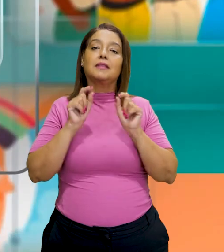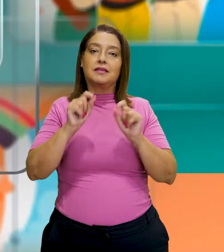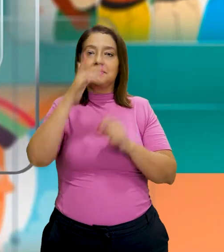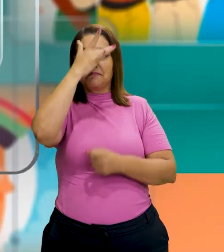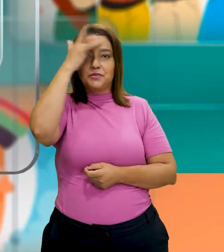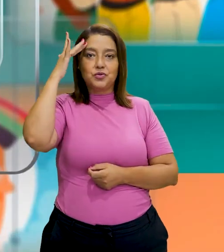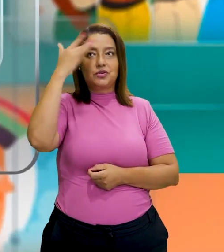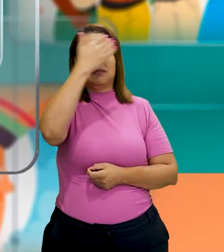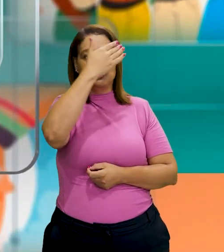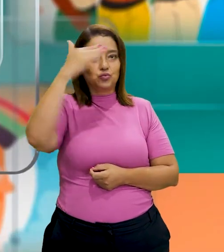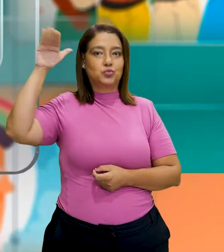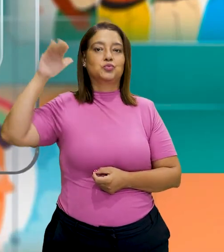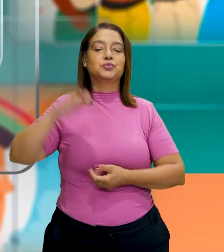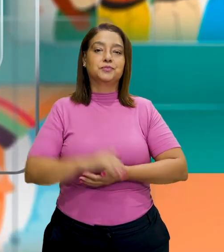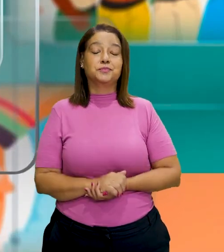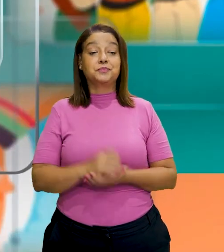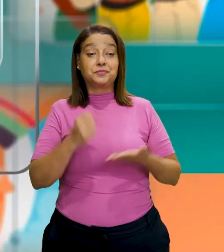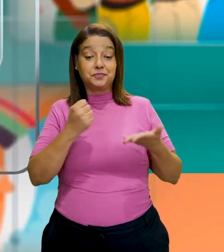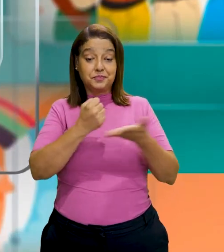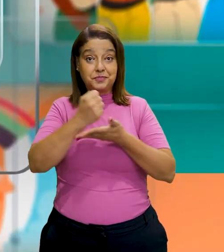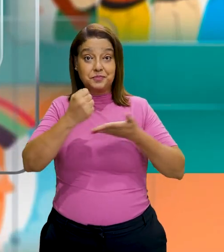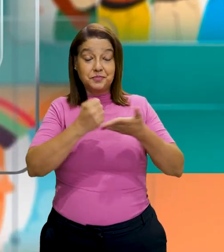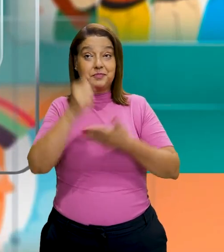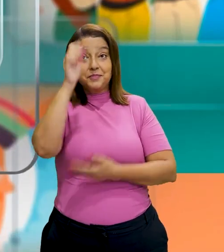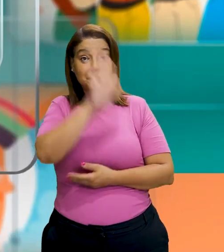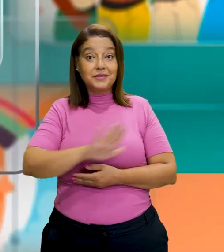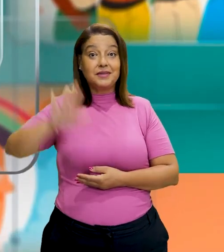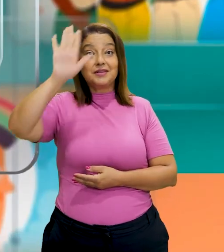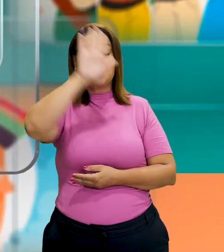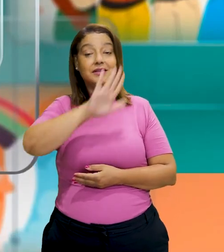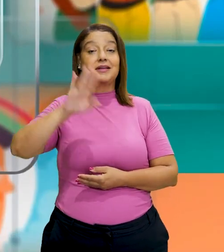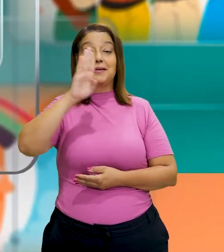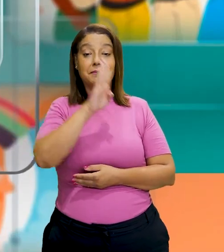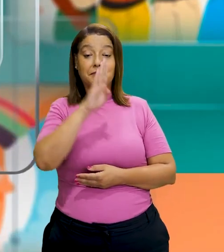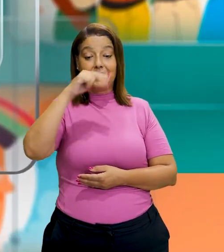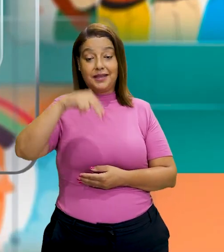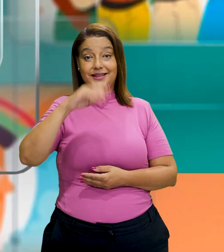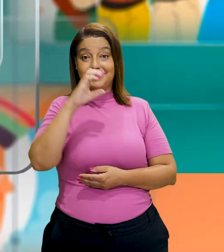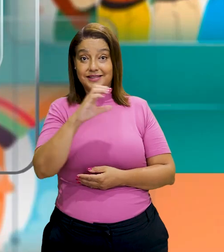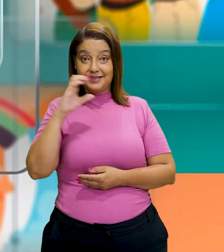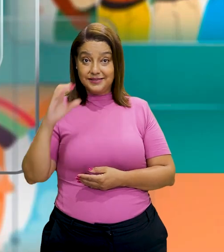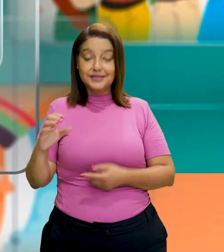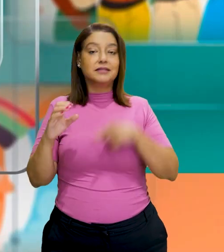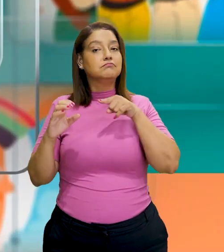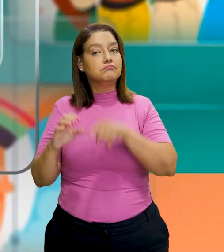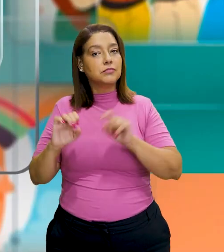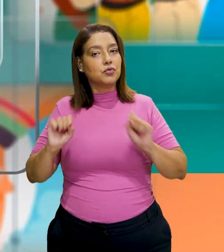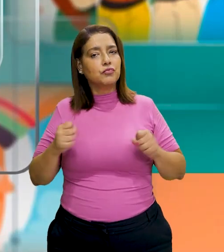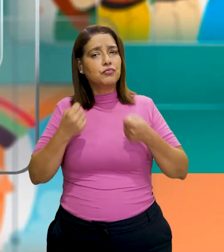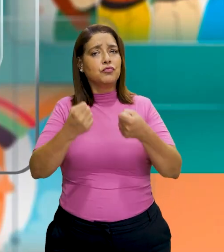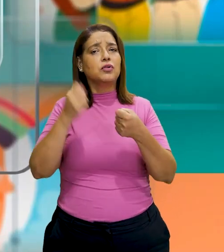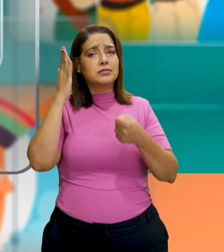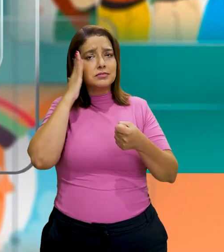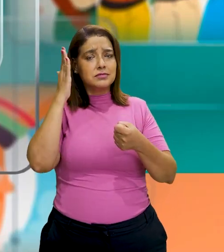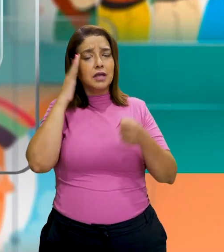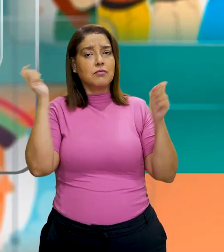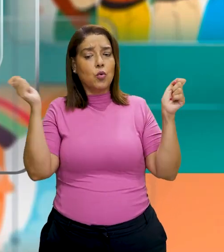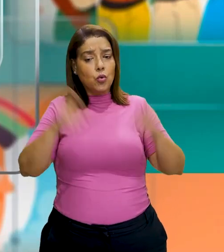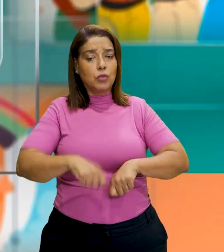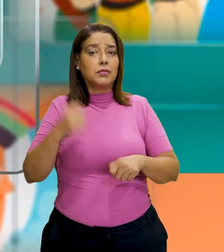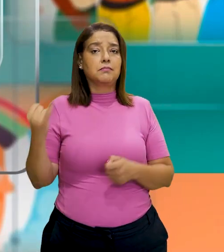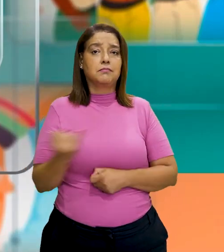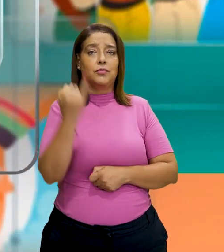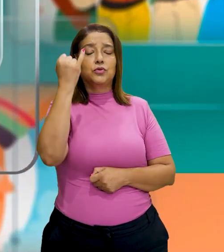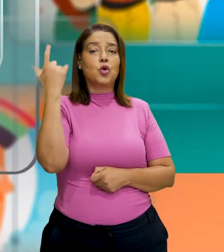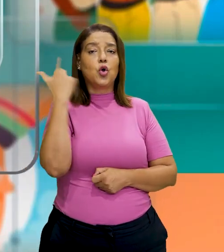fase adulta. A Base Nacional Comum Curricular, a BNCC, reforça que essa competência é essencial